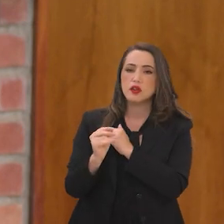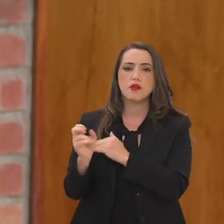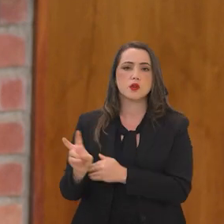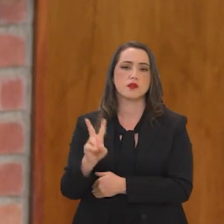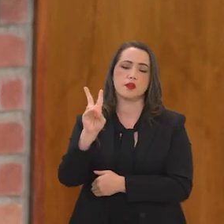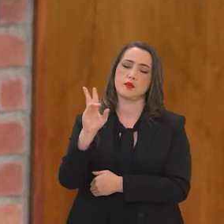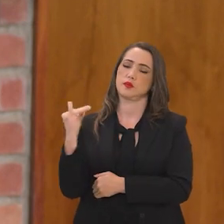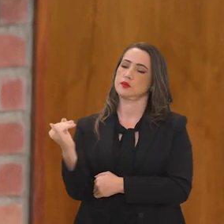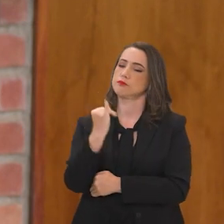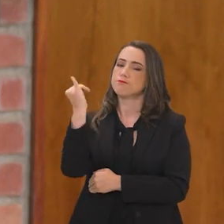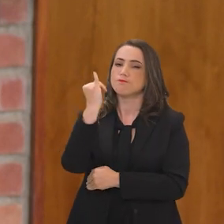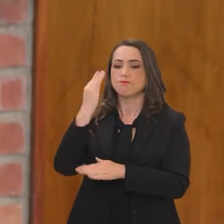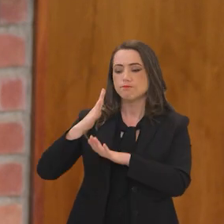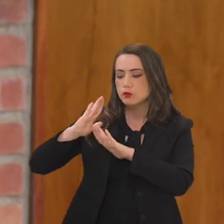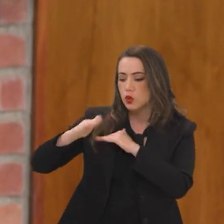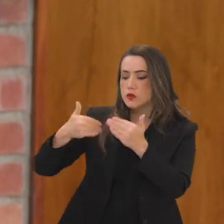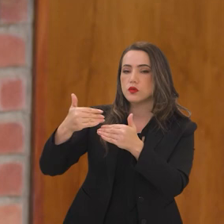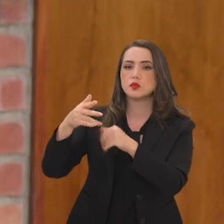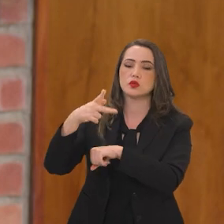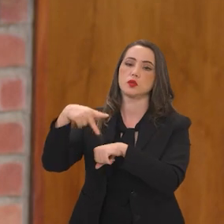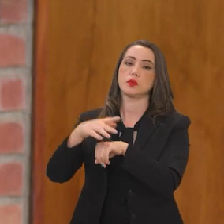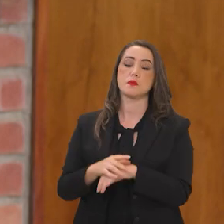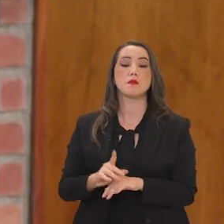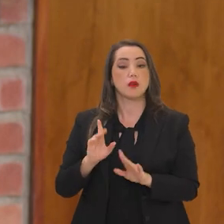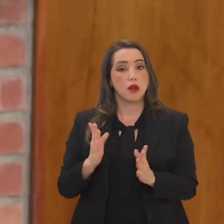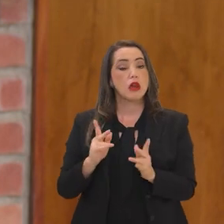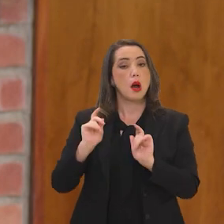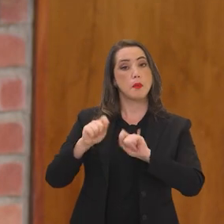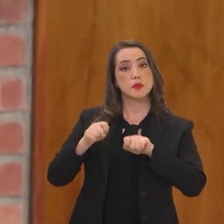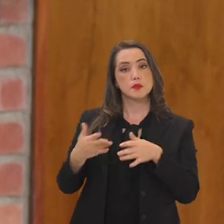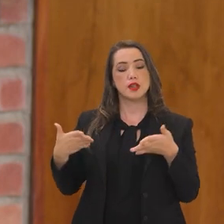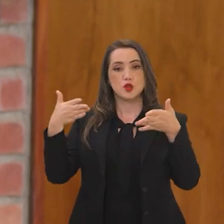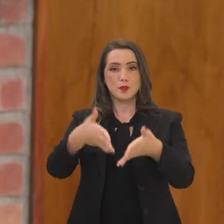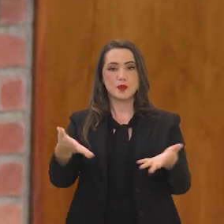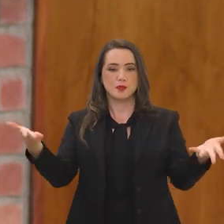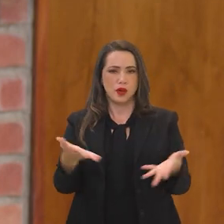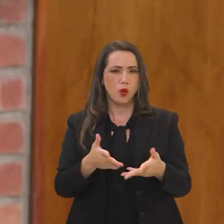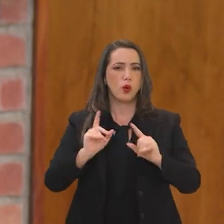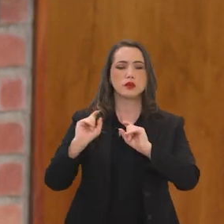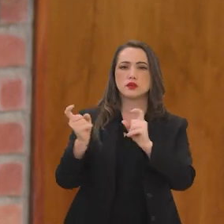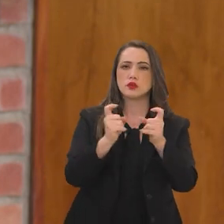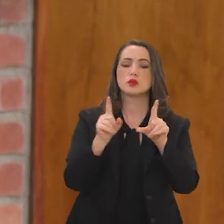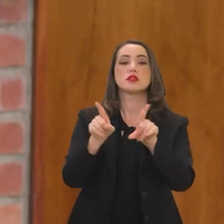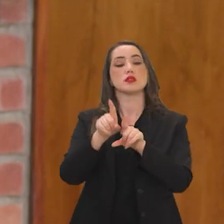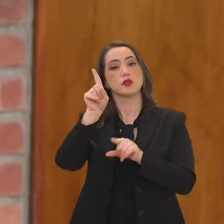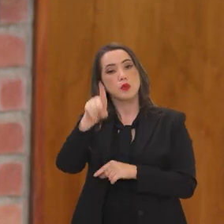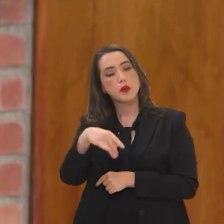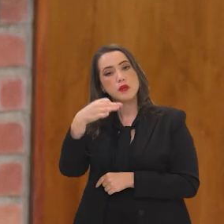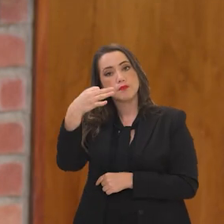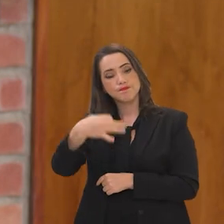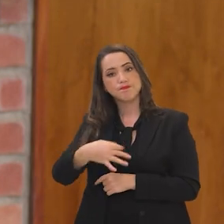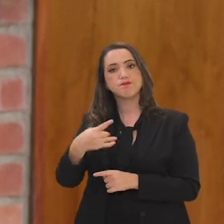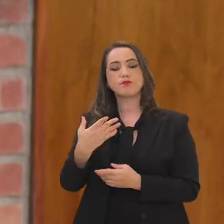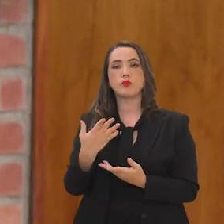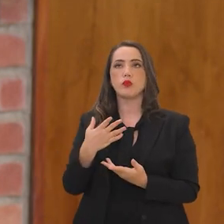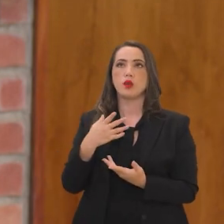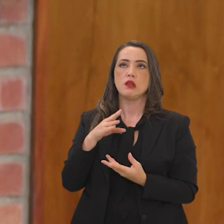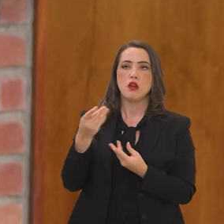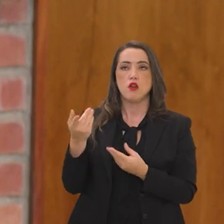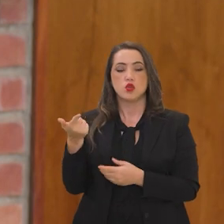da educação para o desenvolvimento do país a possibilidade de participar desse momento da gestão é exatamente a retomar